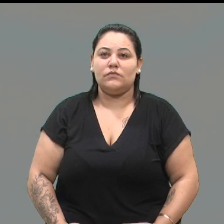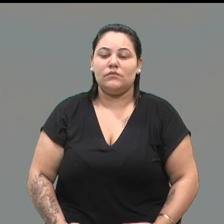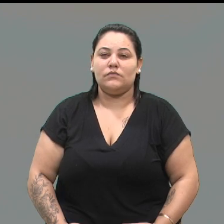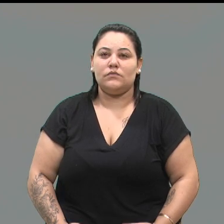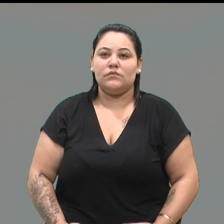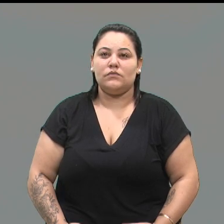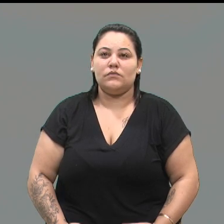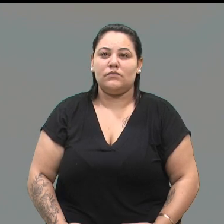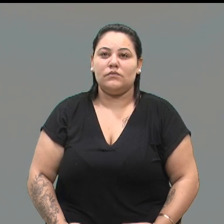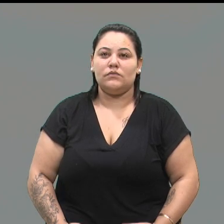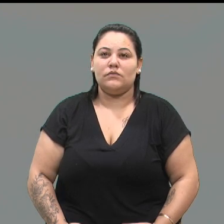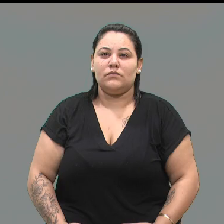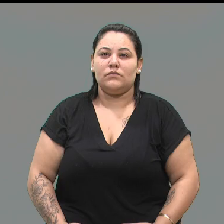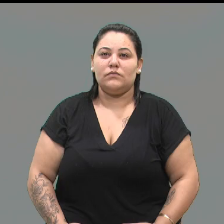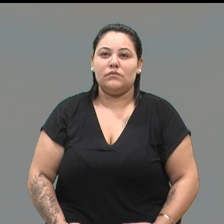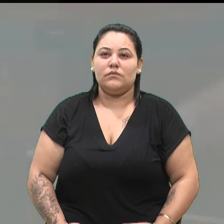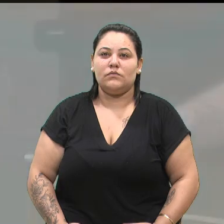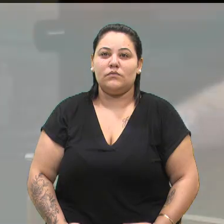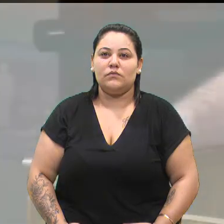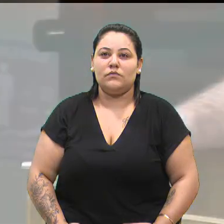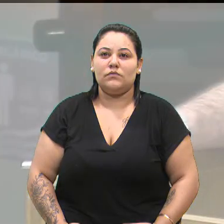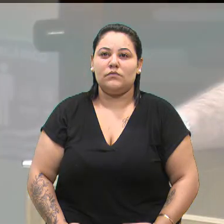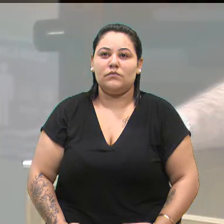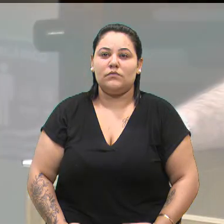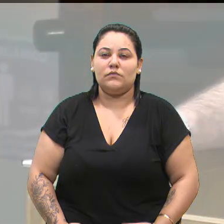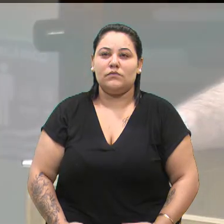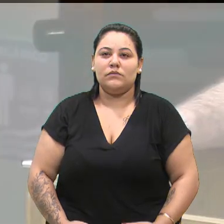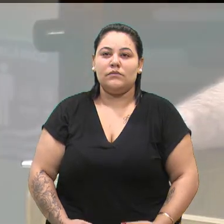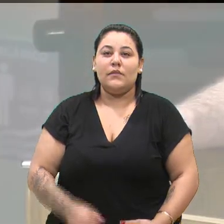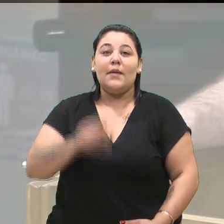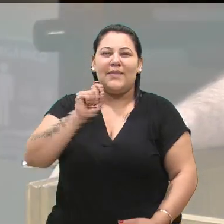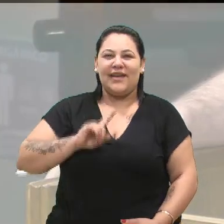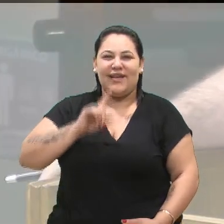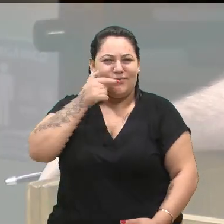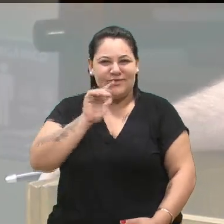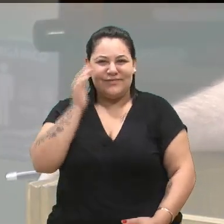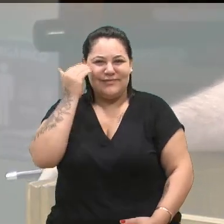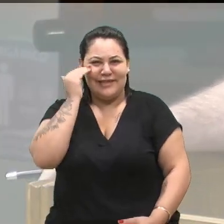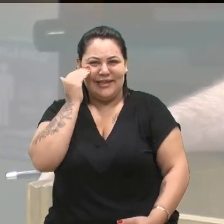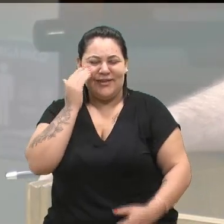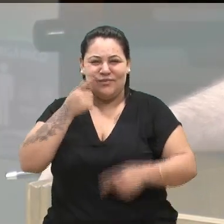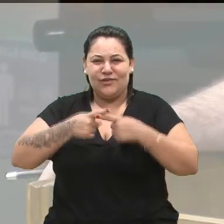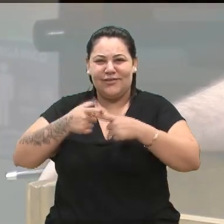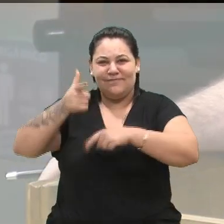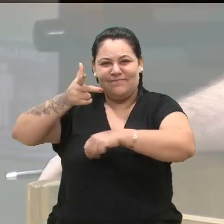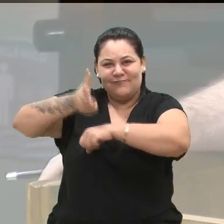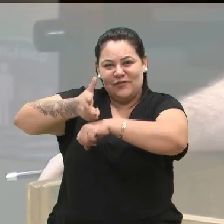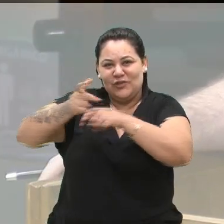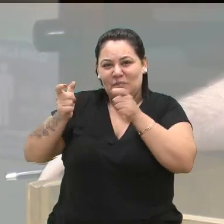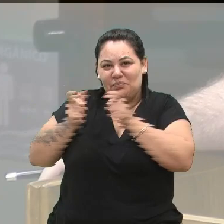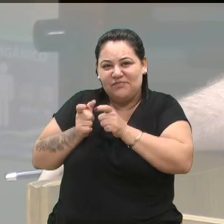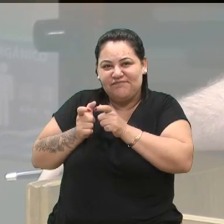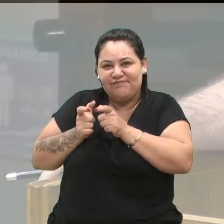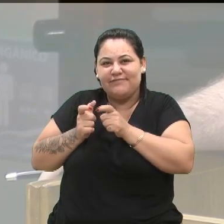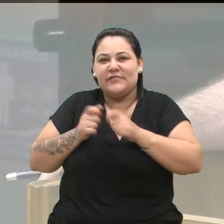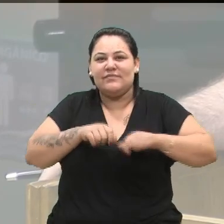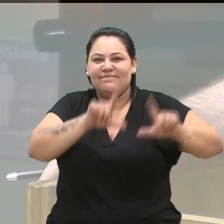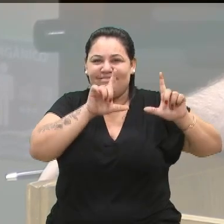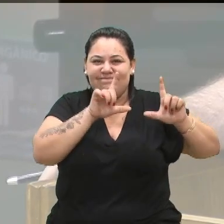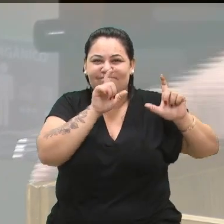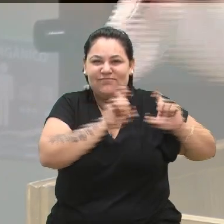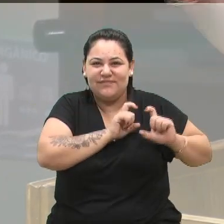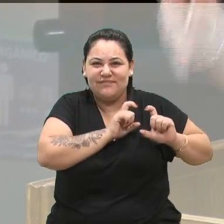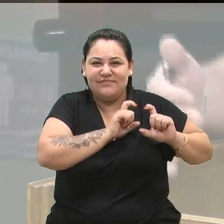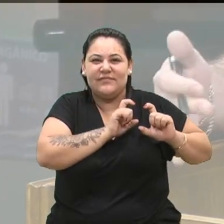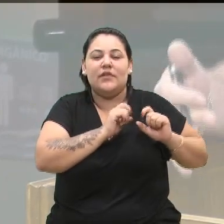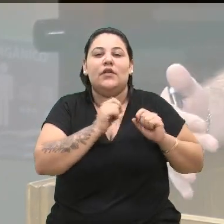Tá bom. Só para quem não conseguiu entender muito bem a ocorrência, porque o vídeo ficou pequeno na tela,